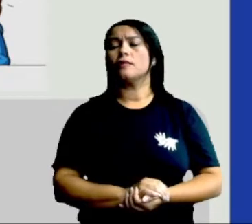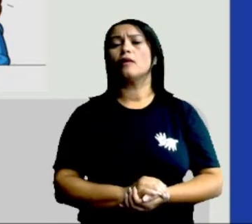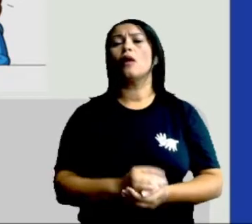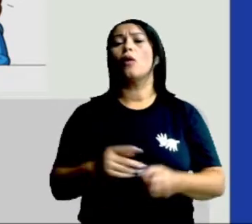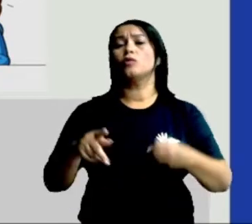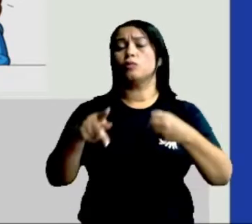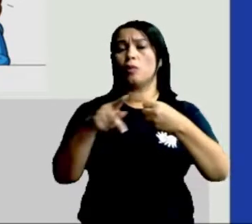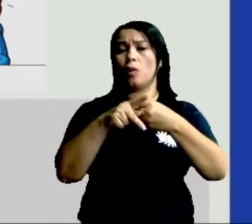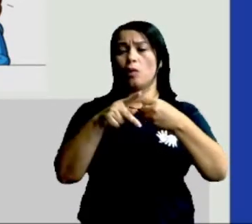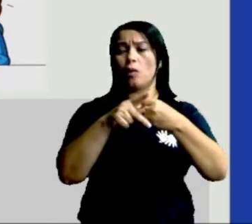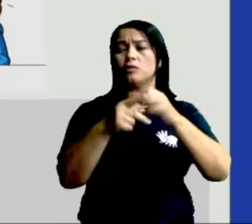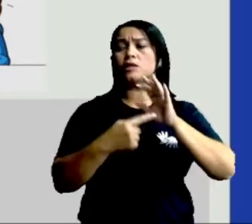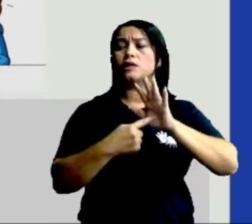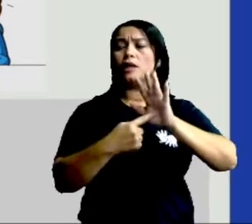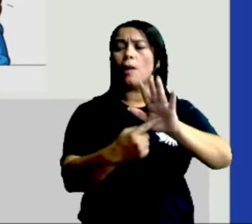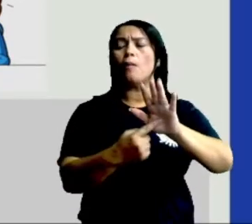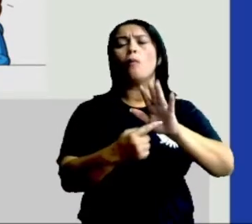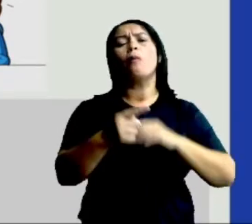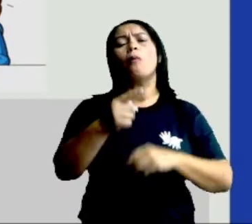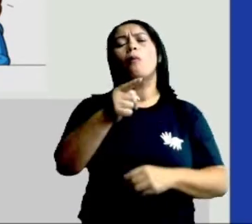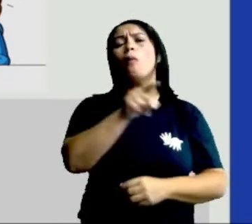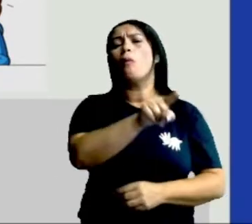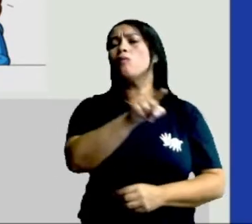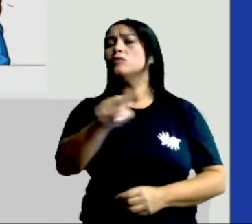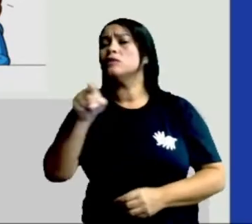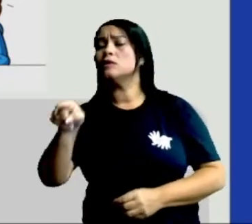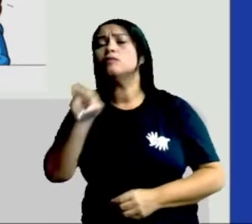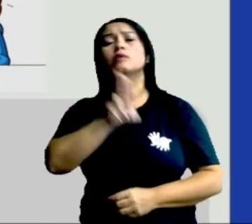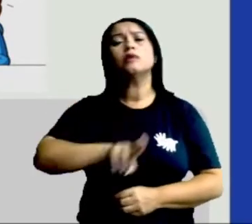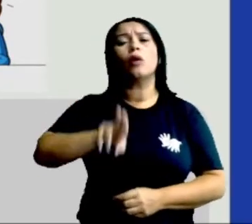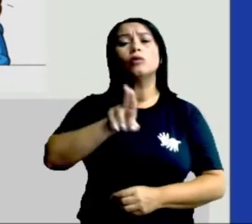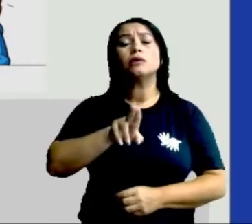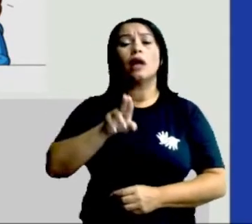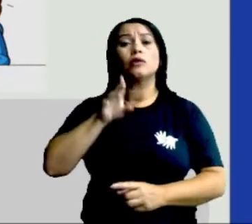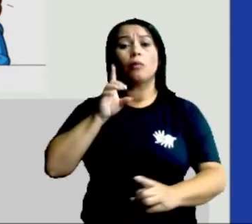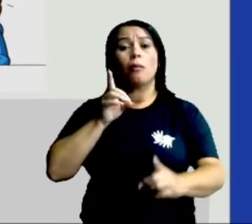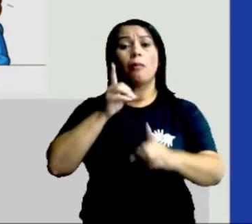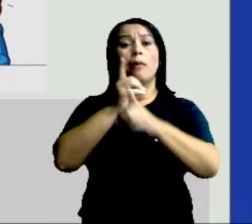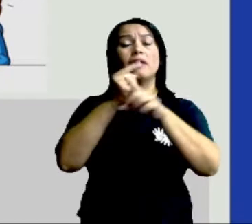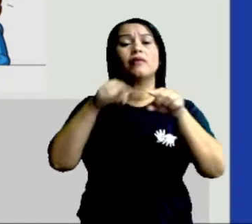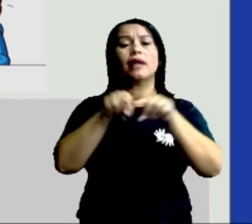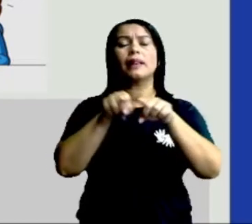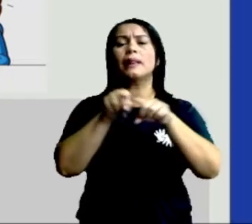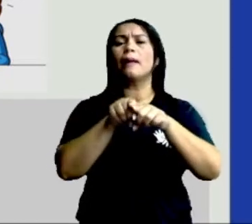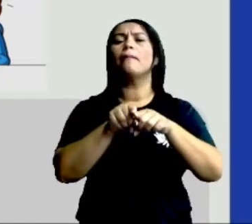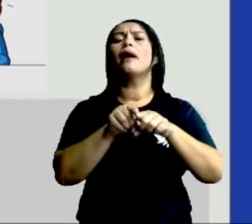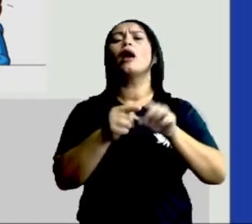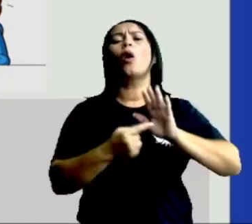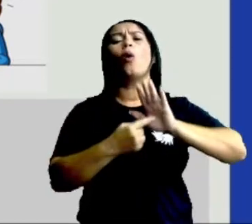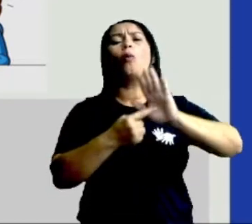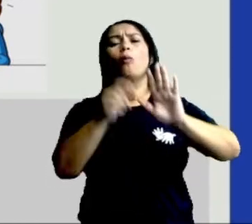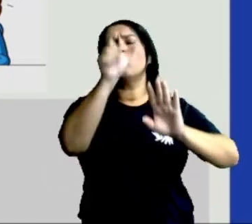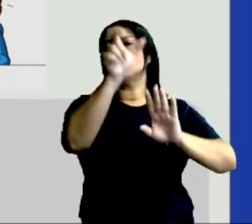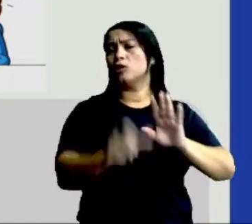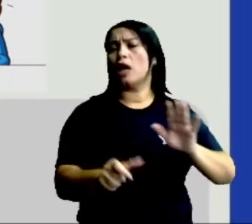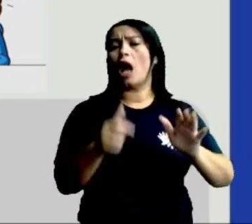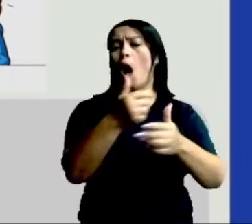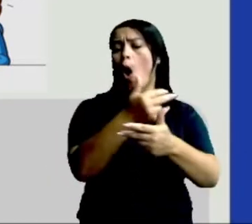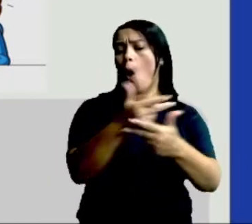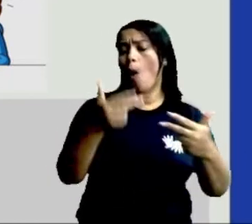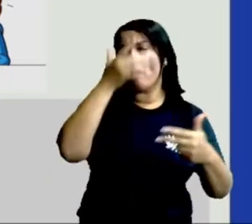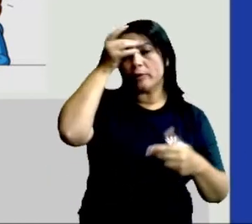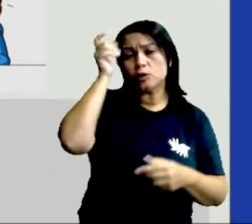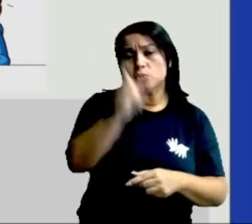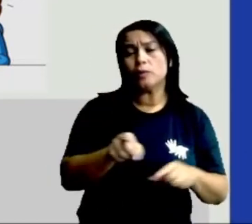Os pronomes demonstrativos são usados para identificar ou assinalar pessoas e objetos